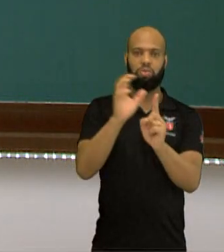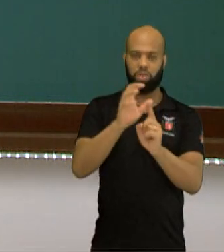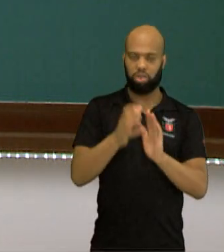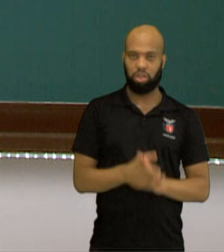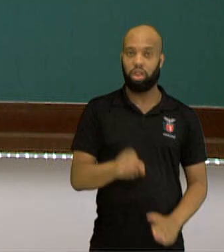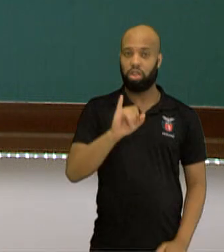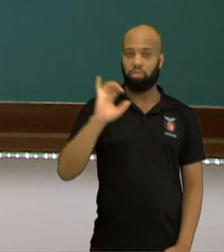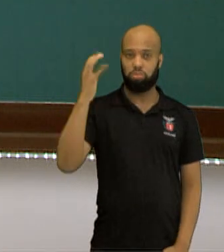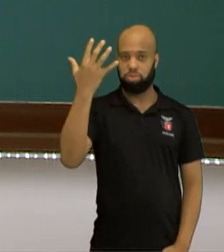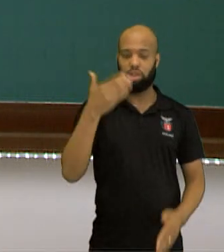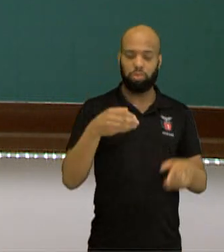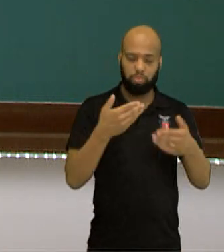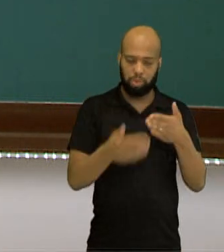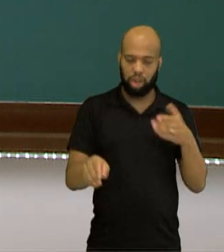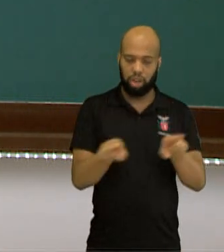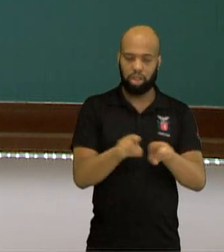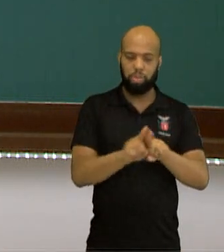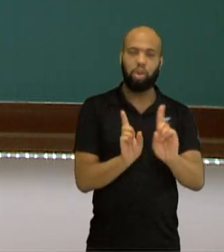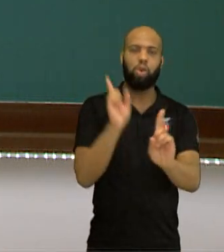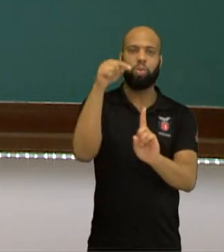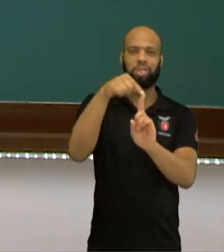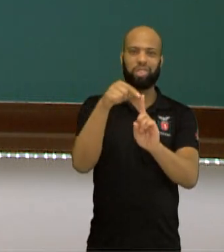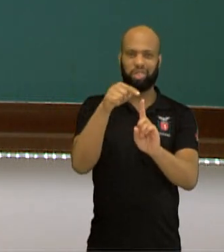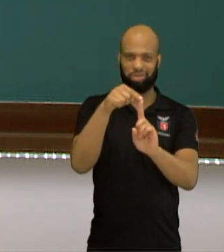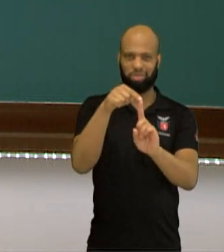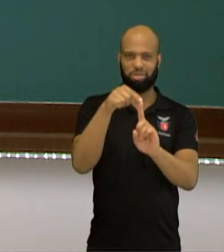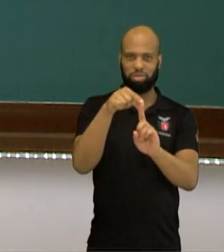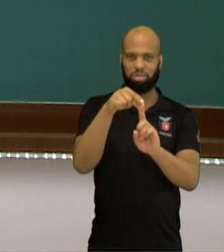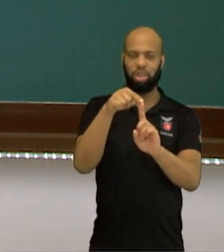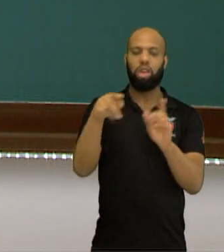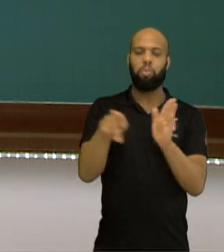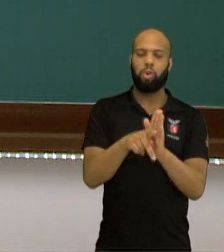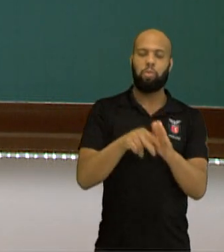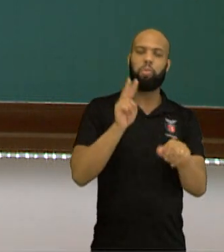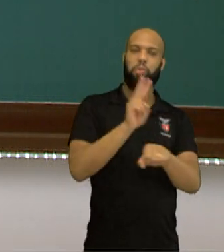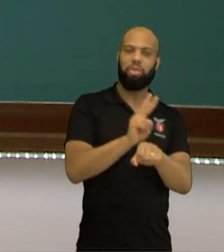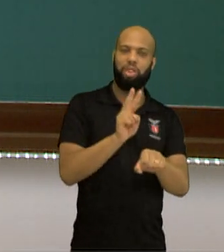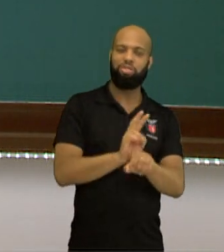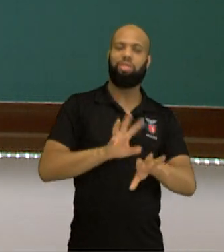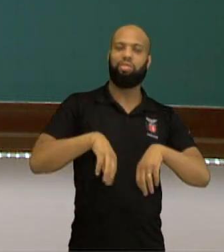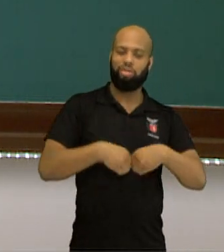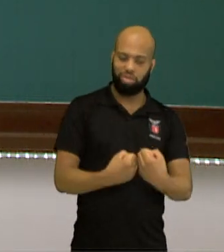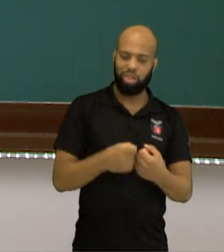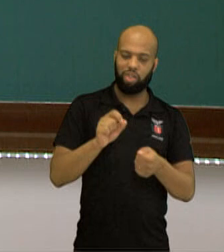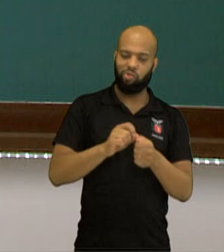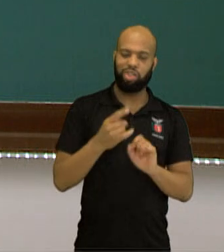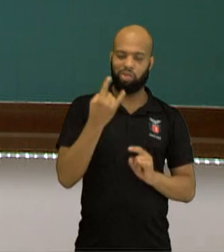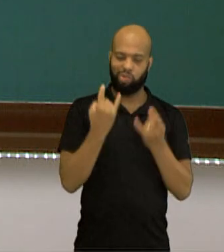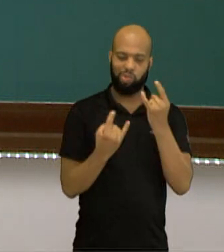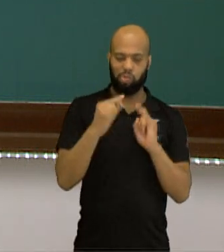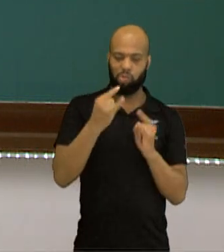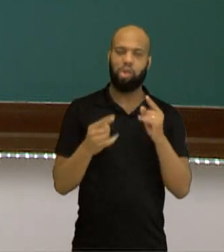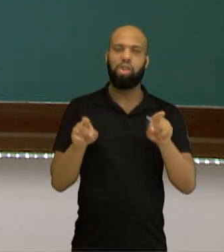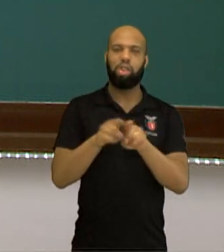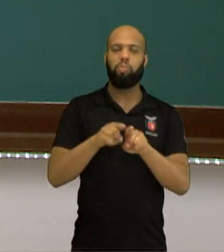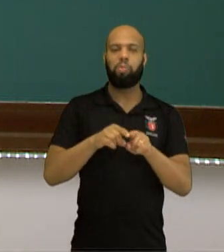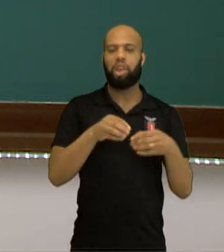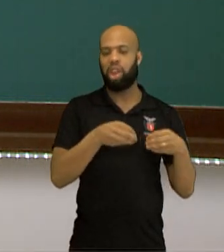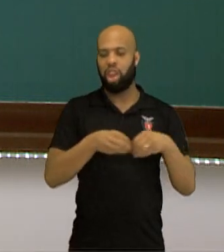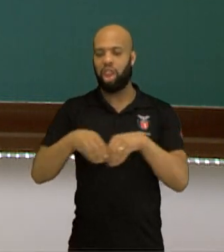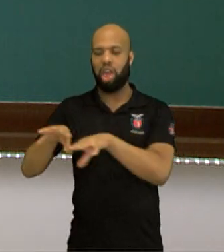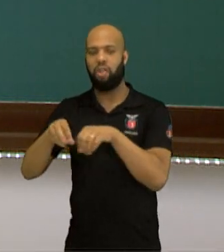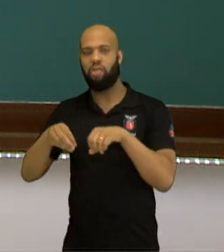ela também perde a sua função biológica, a função imunitária, a função hormonal, a função de transporte lá